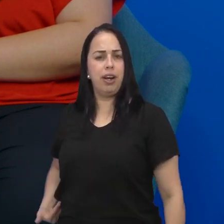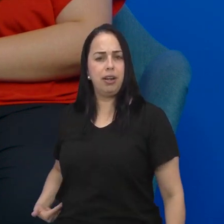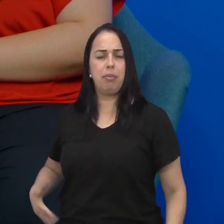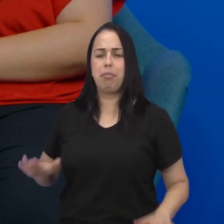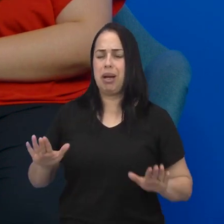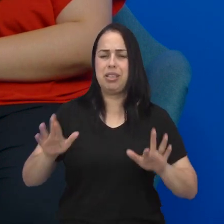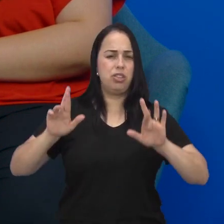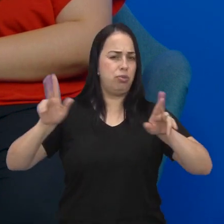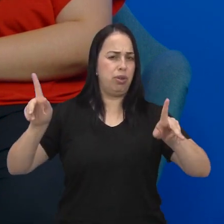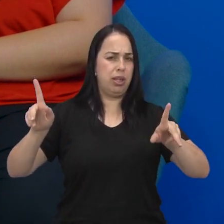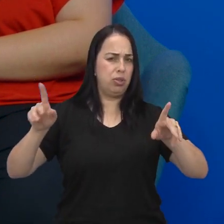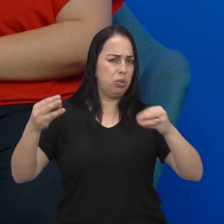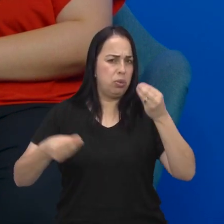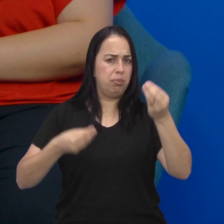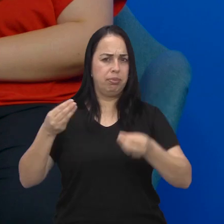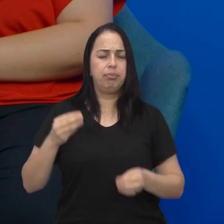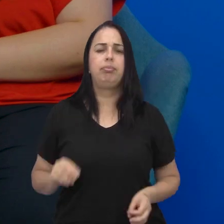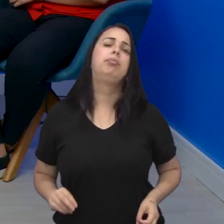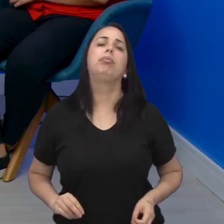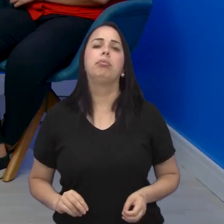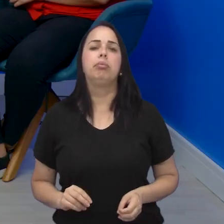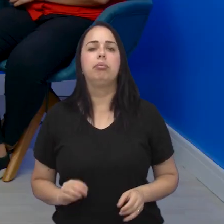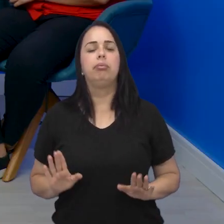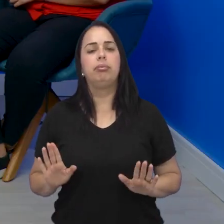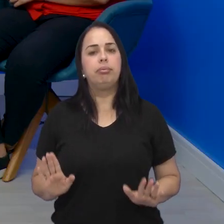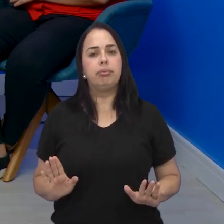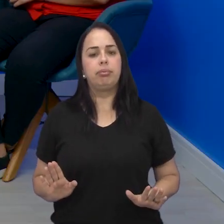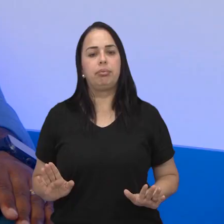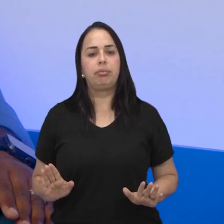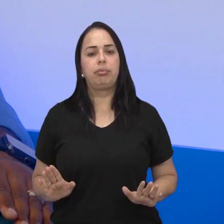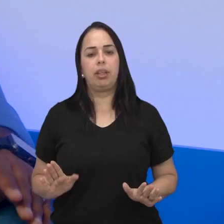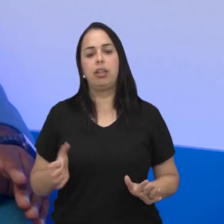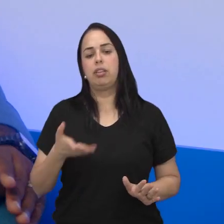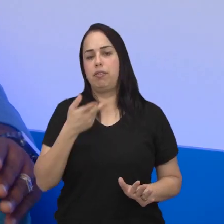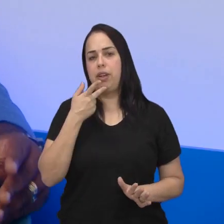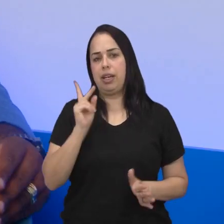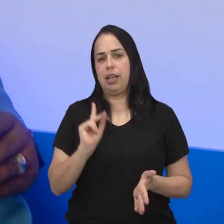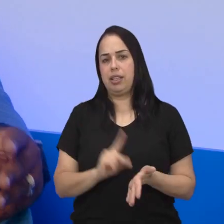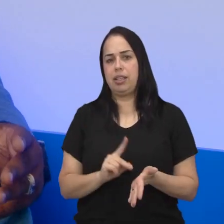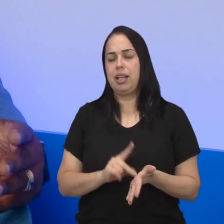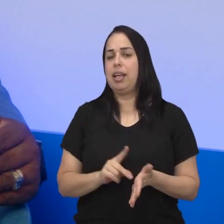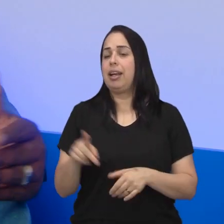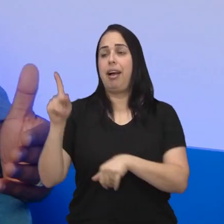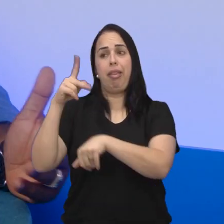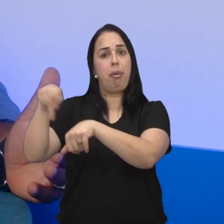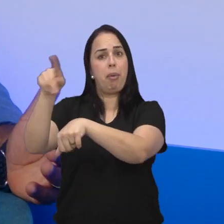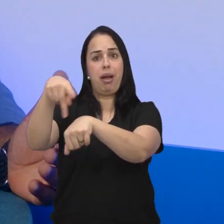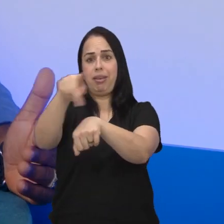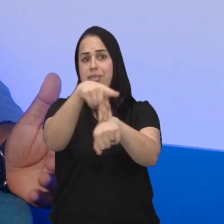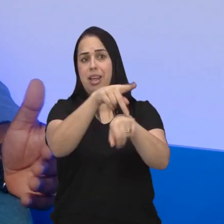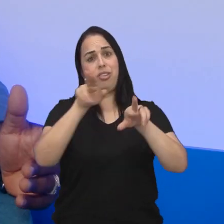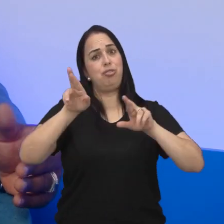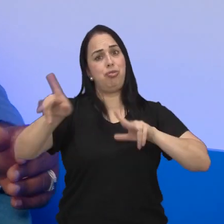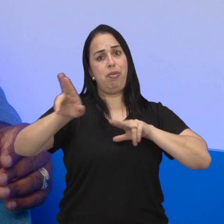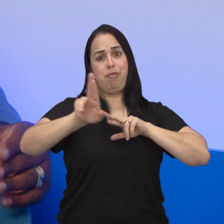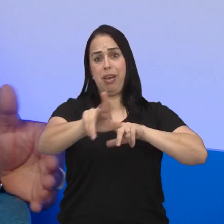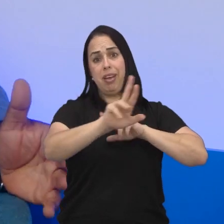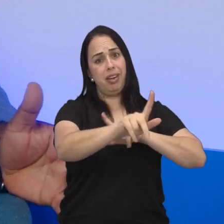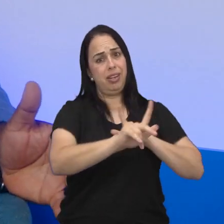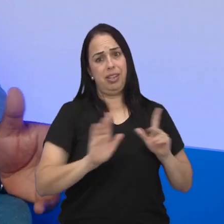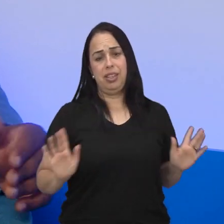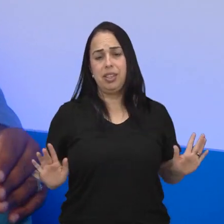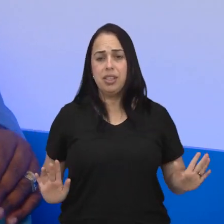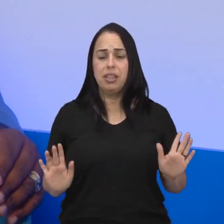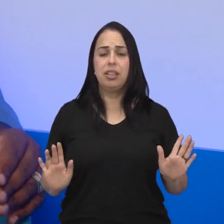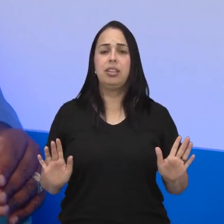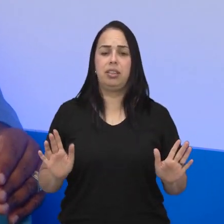não, ou essa lógica não se aplica? Não, né? Não se aplica porque eu costumo dizer que cada país é um país, sim, né? Cada país é